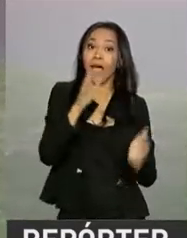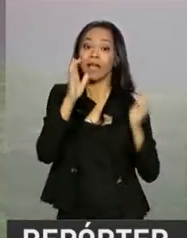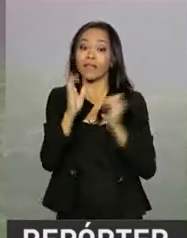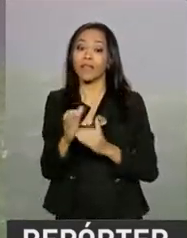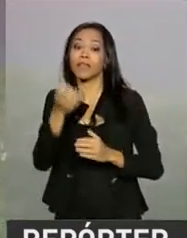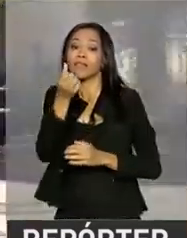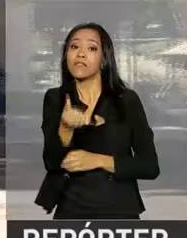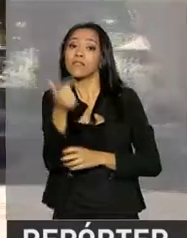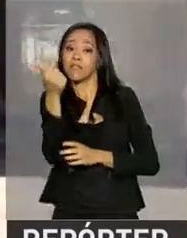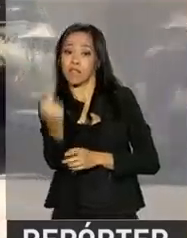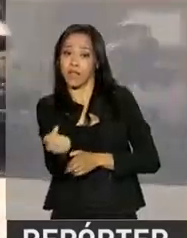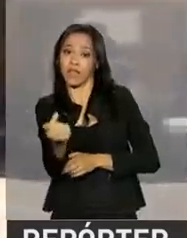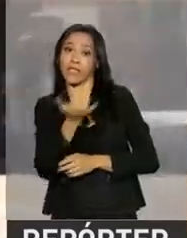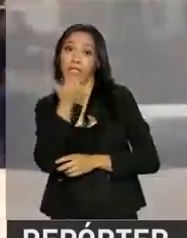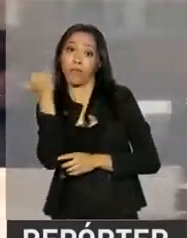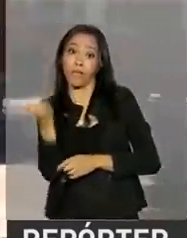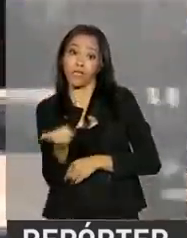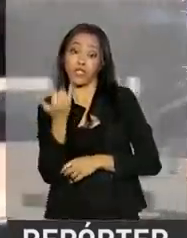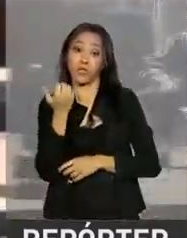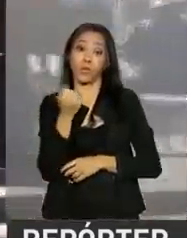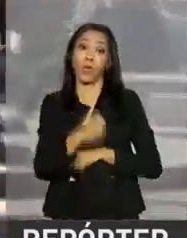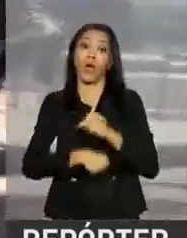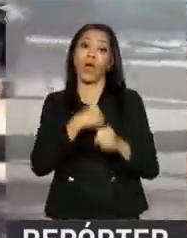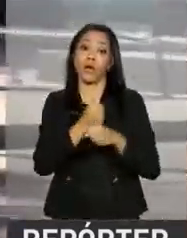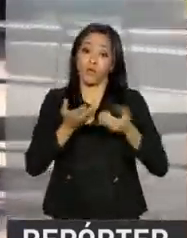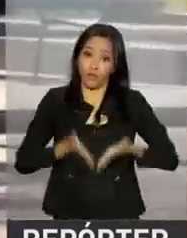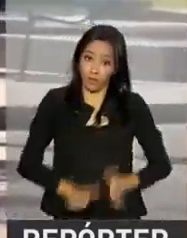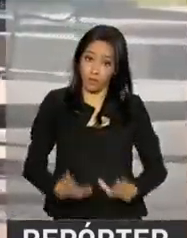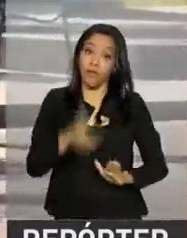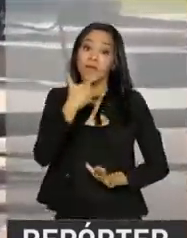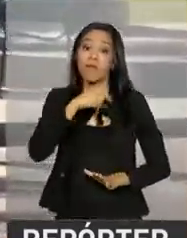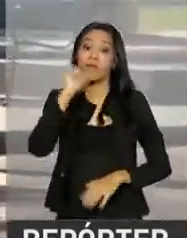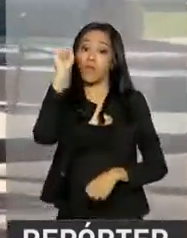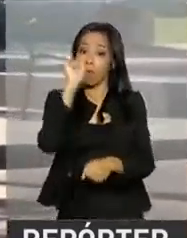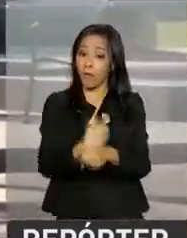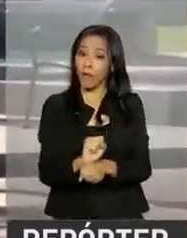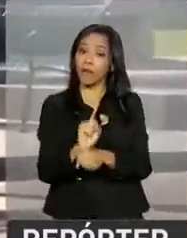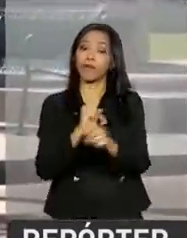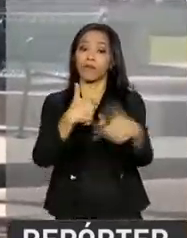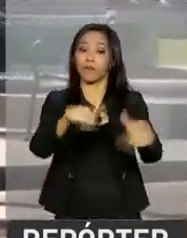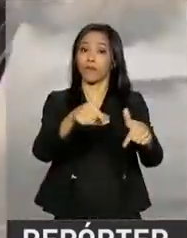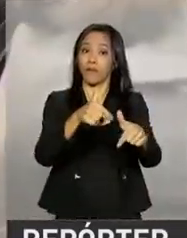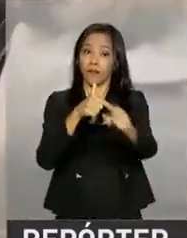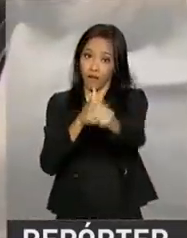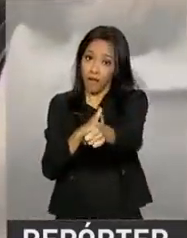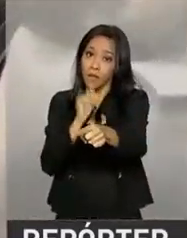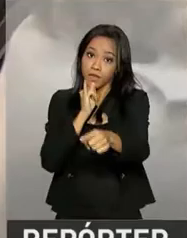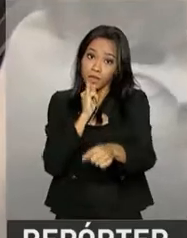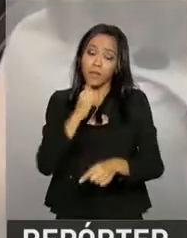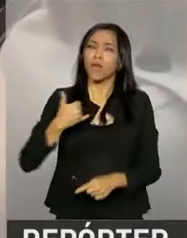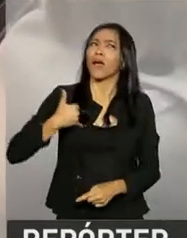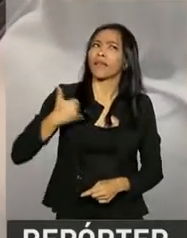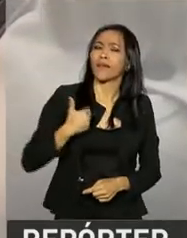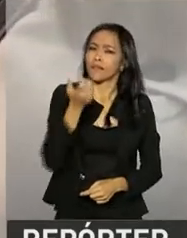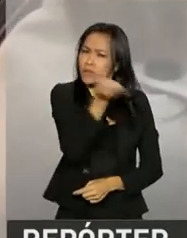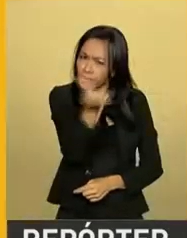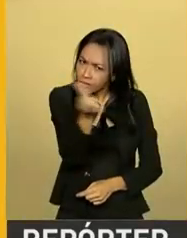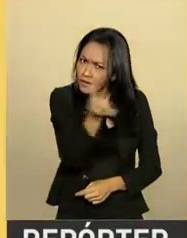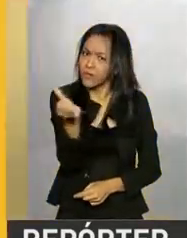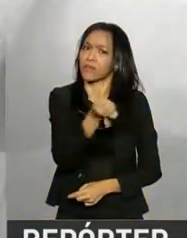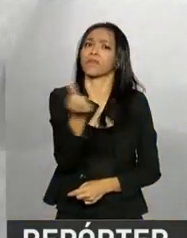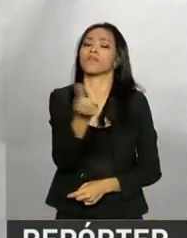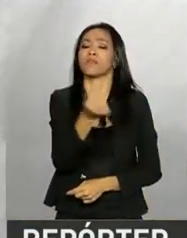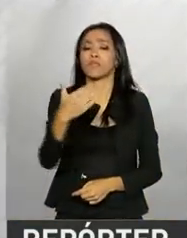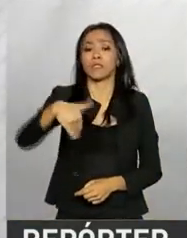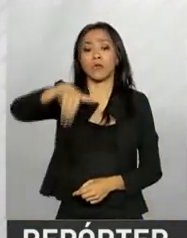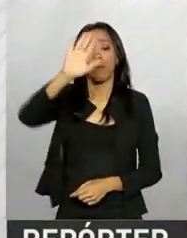67 anos, dependendo do ano em que nasceram. Quem está parando de trabalhar agora, por exemplo, deve ter 66 anos.